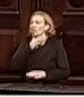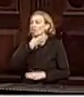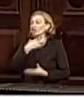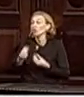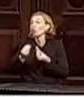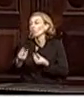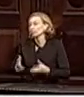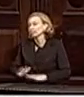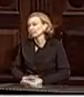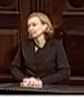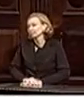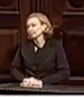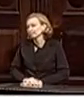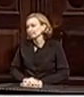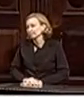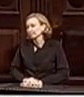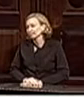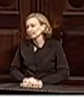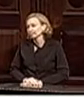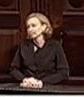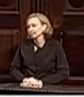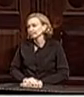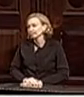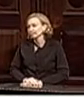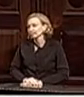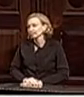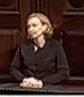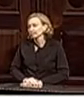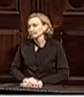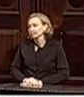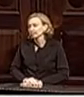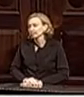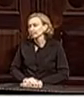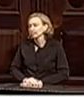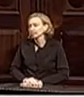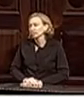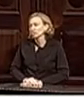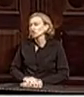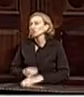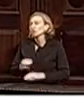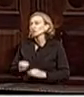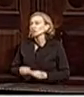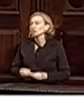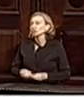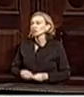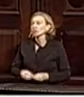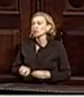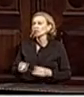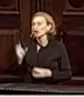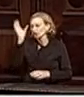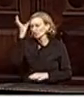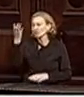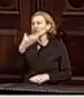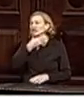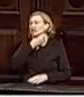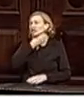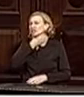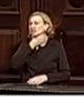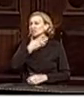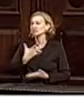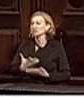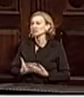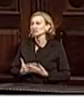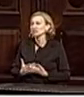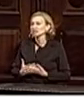crise está na crise de receitas, que não aumentará, se